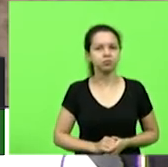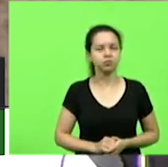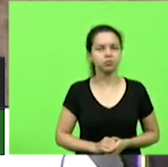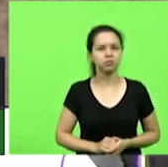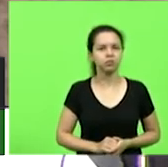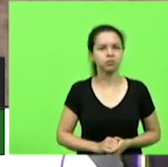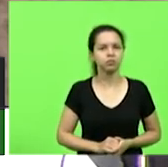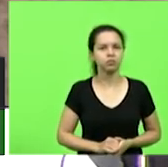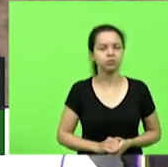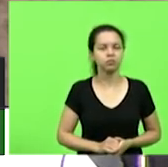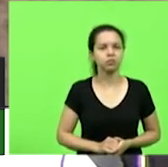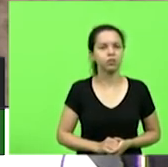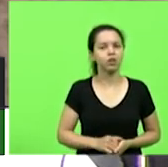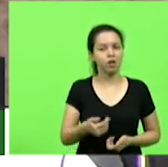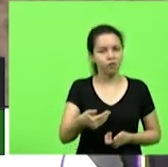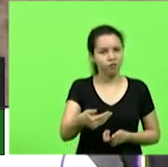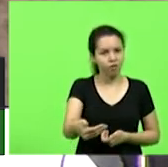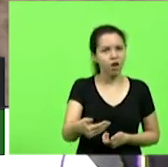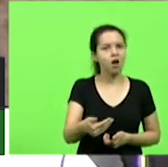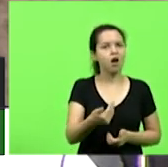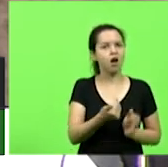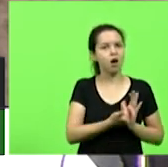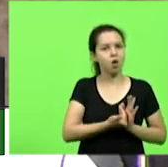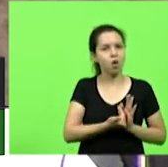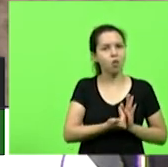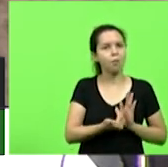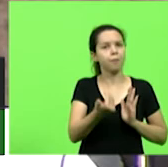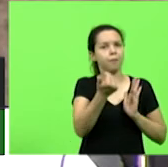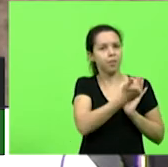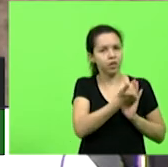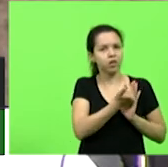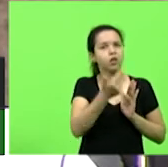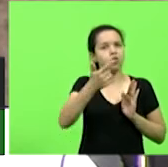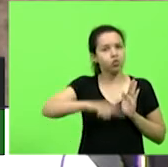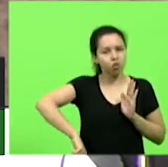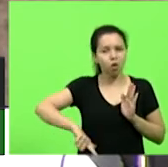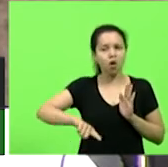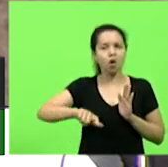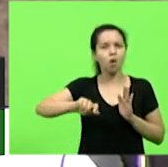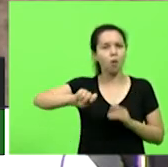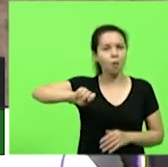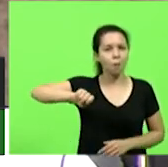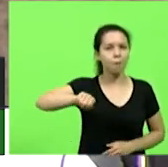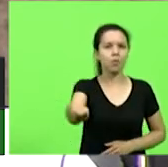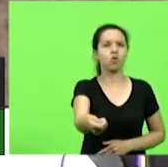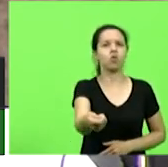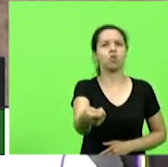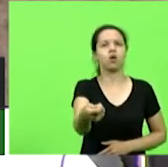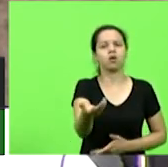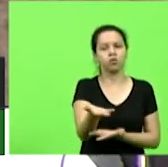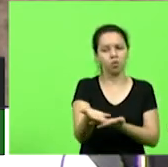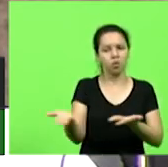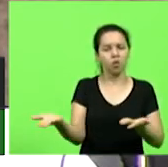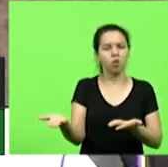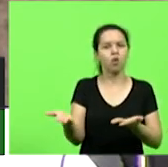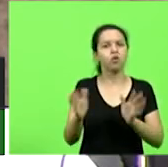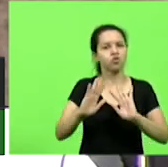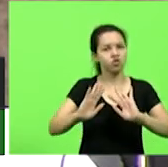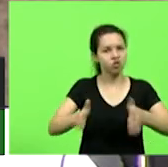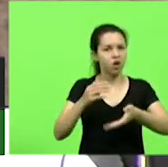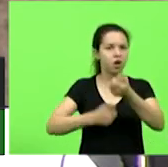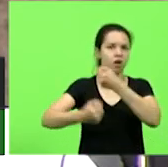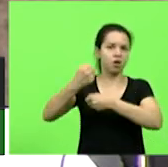E ele vai aumentar novamente os de procuradores, como já fez isso em